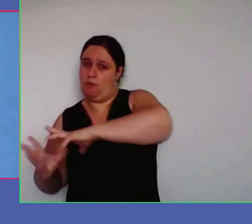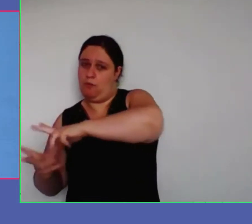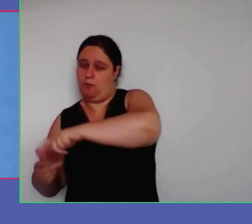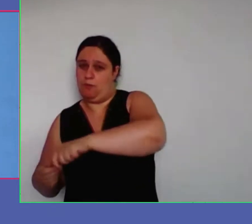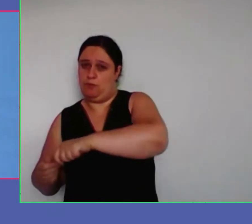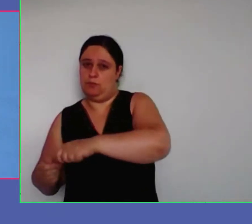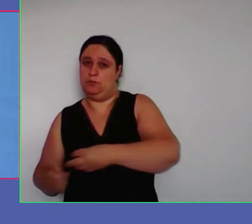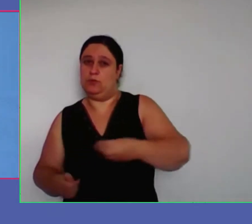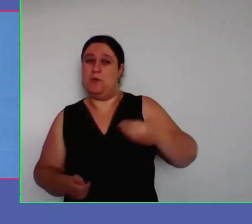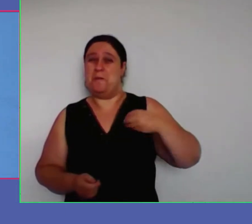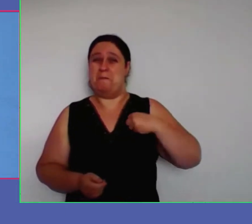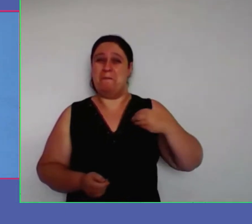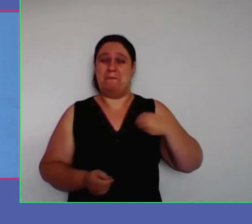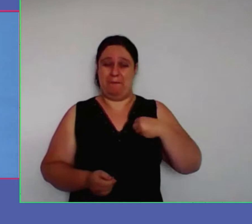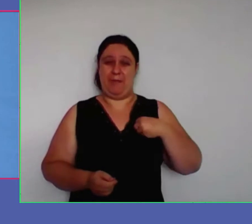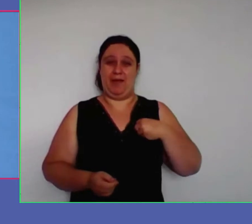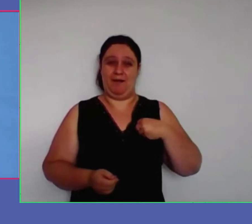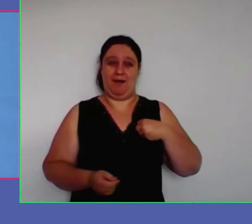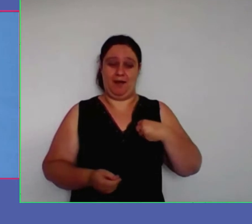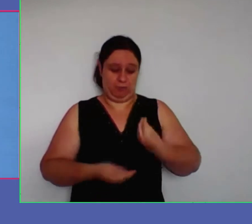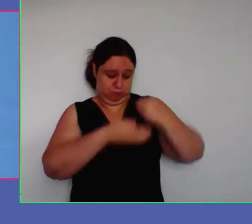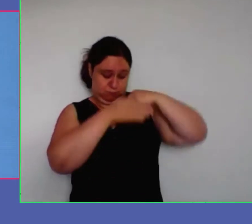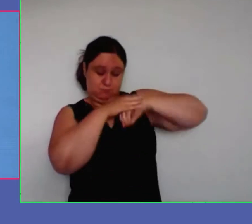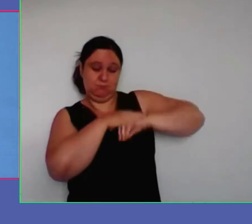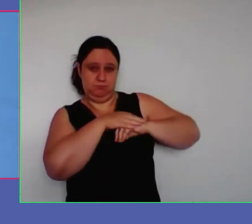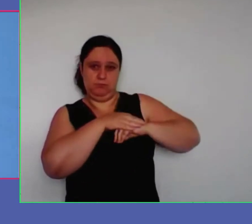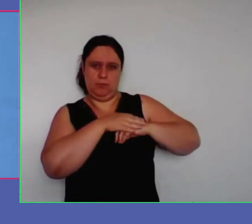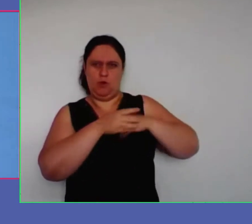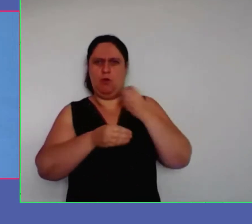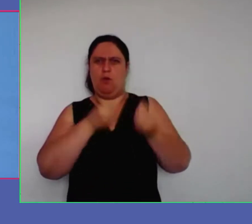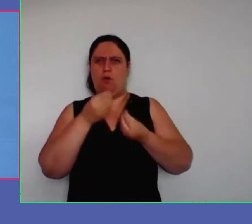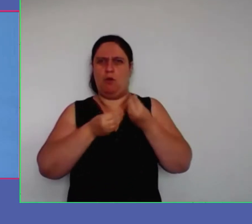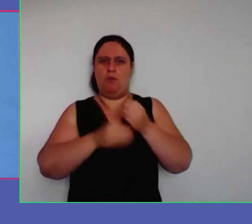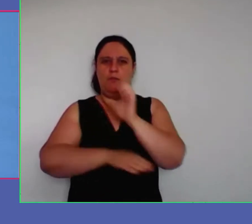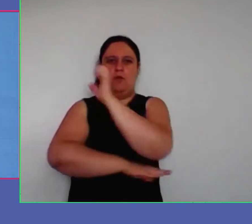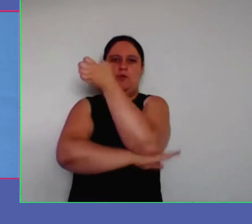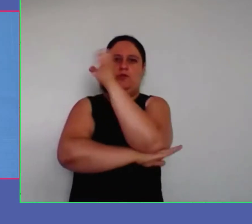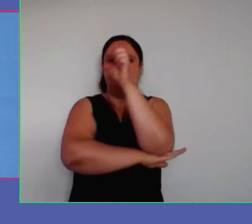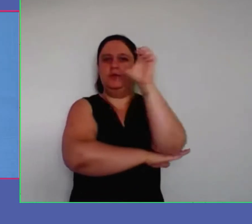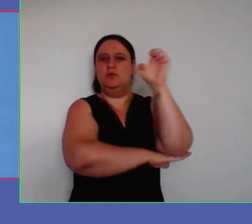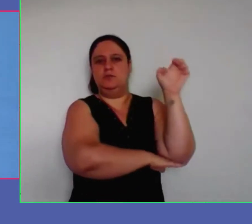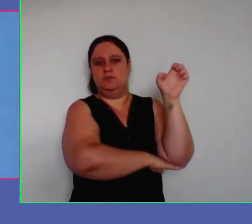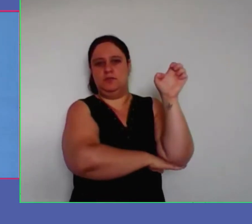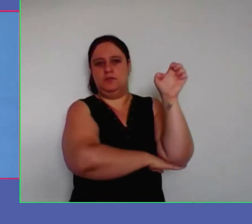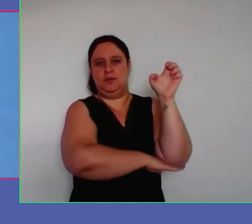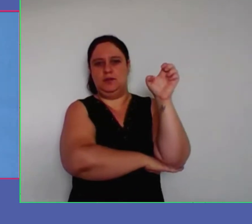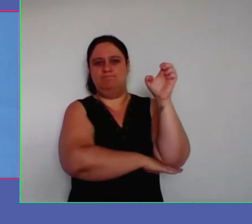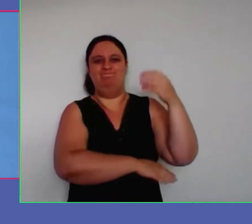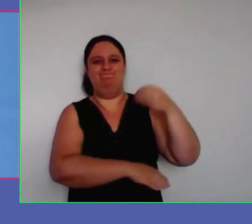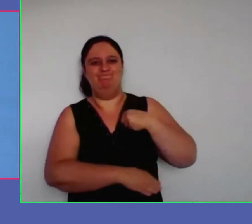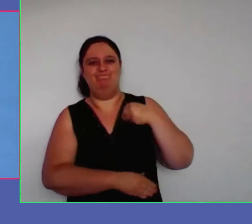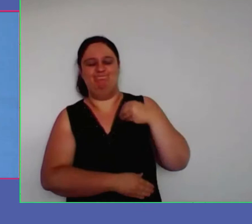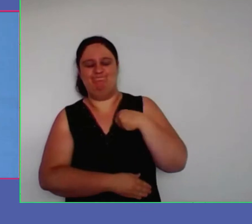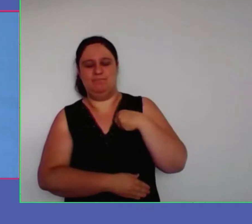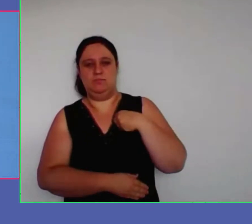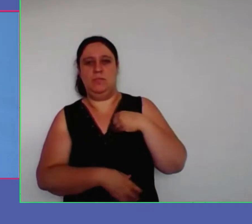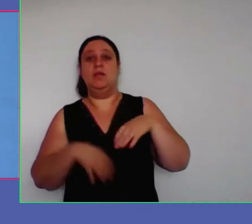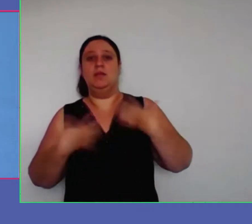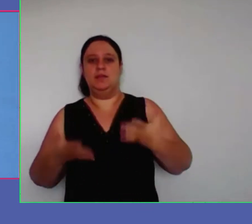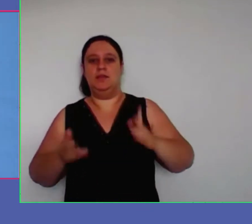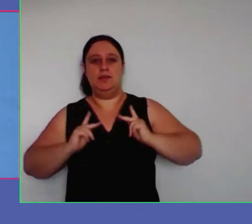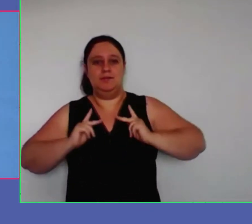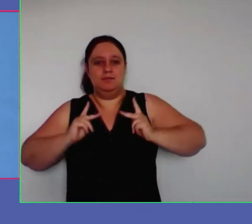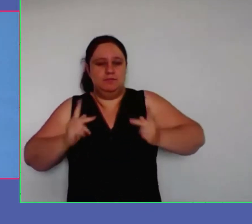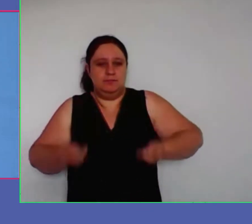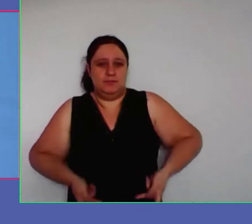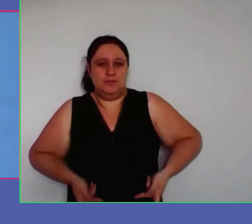da queda no Jardim do Éden, e o homem, a partir de então, perdeu a presença